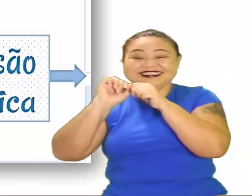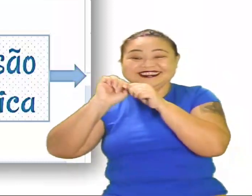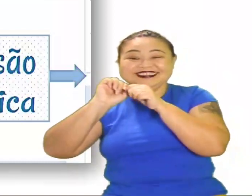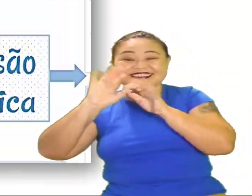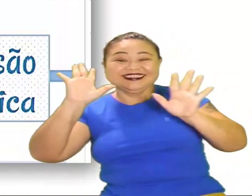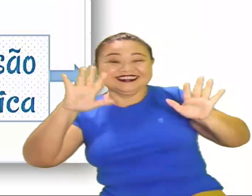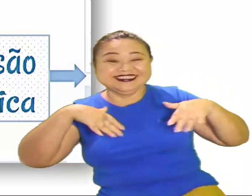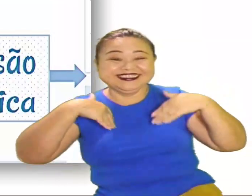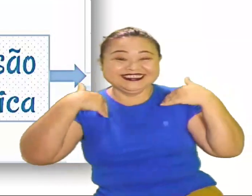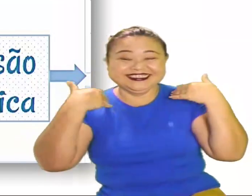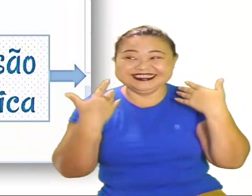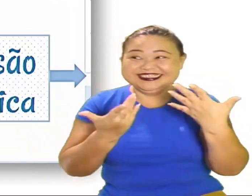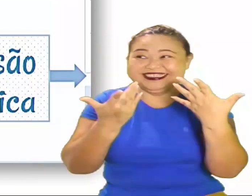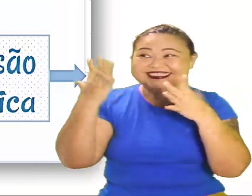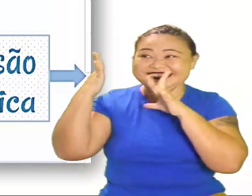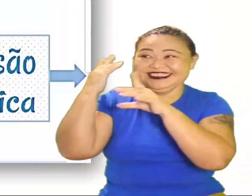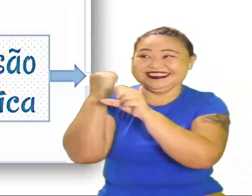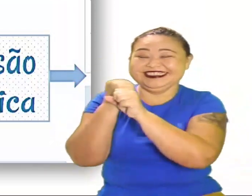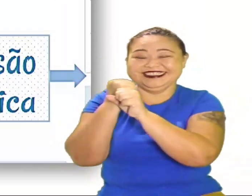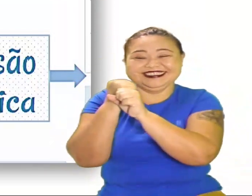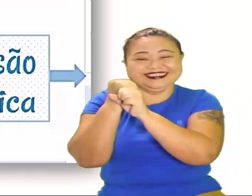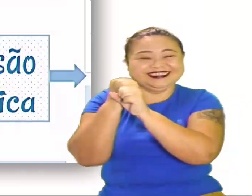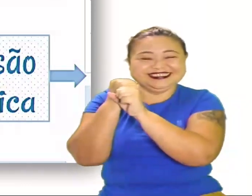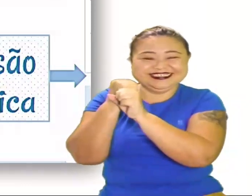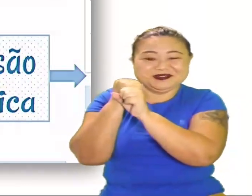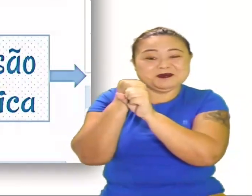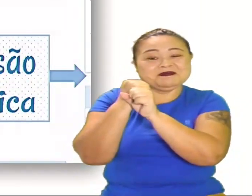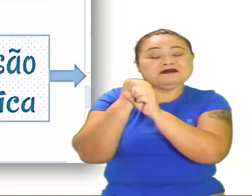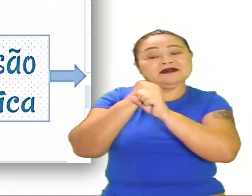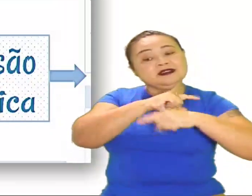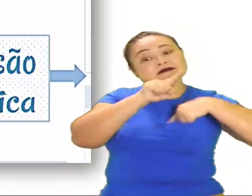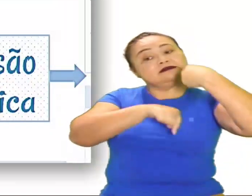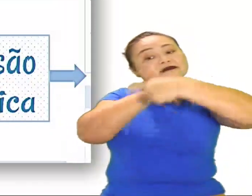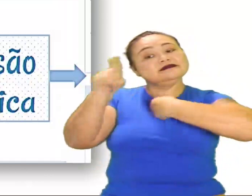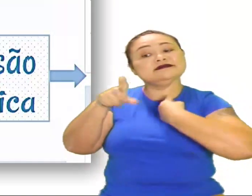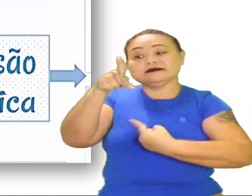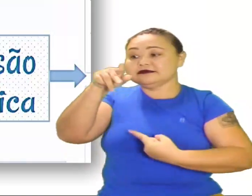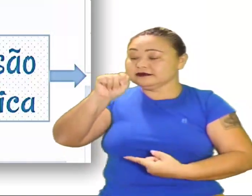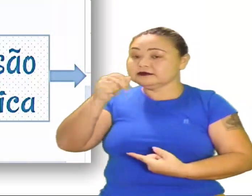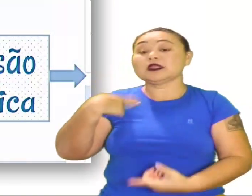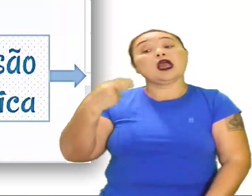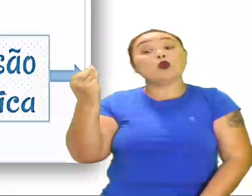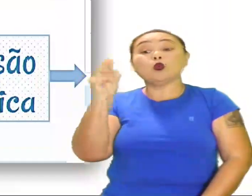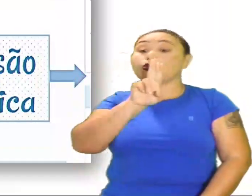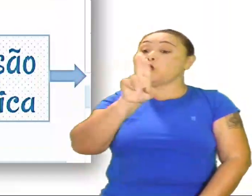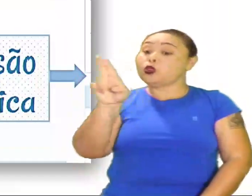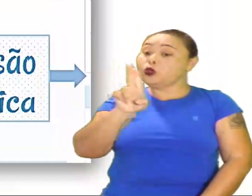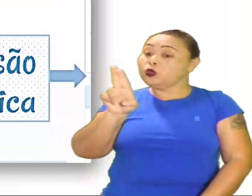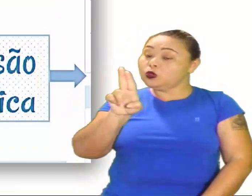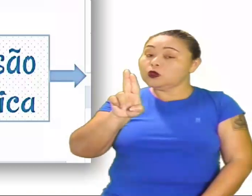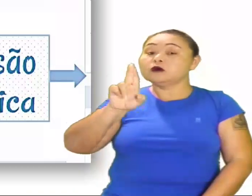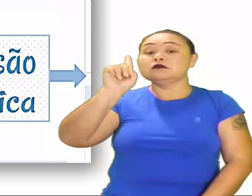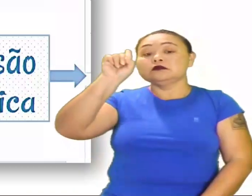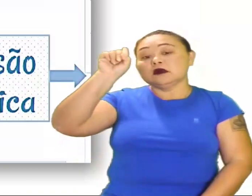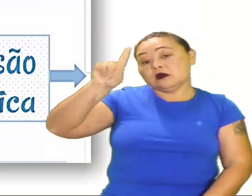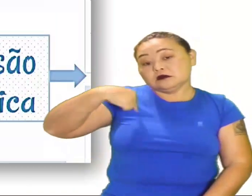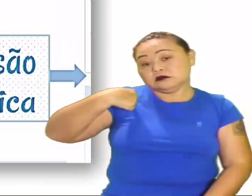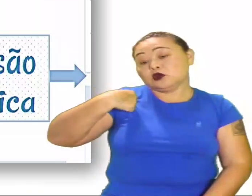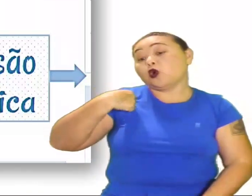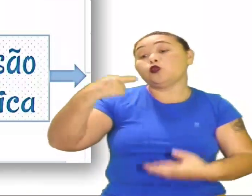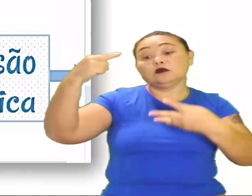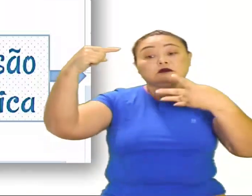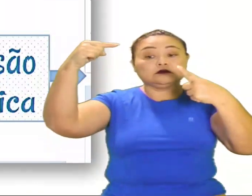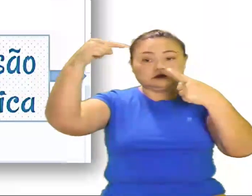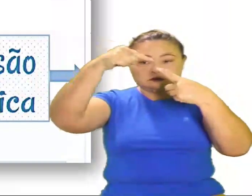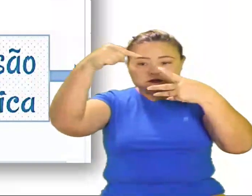ver a parte bem revisional aqui, ó. Quer ver? Na progressão aritmética a gente vai classificar aqui, ó, quando os tipos,